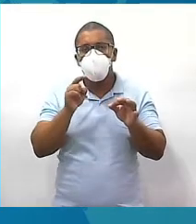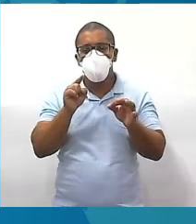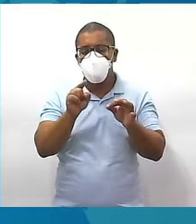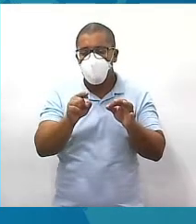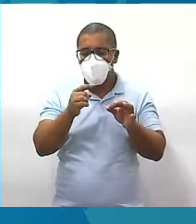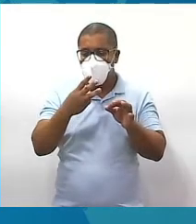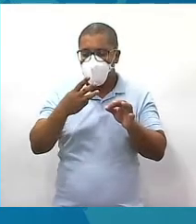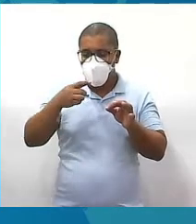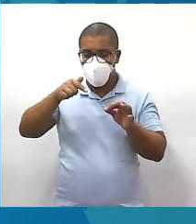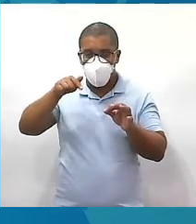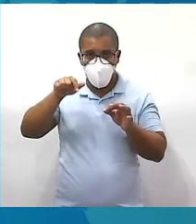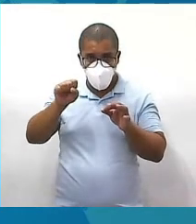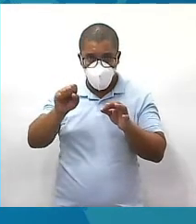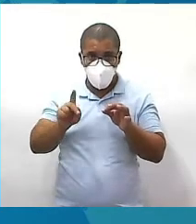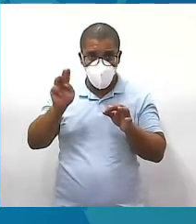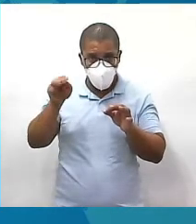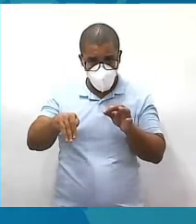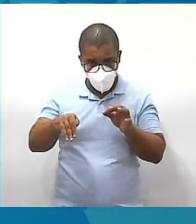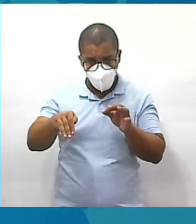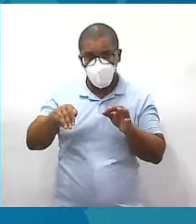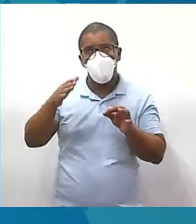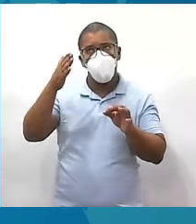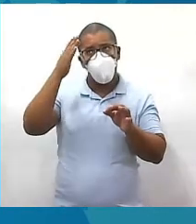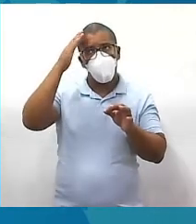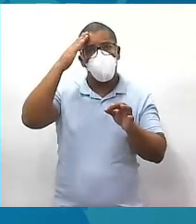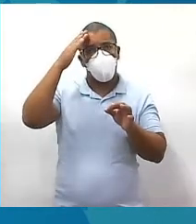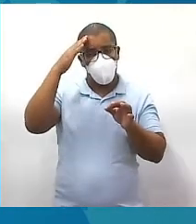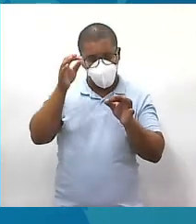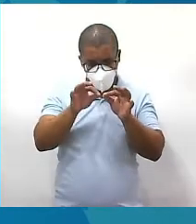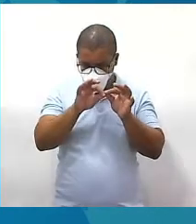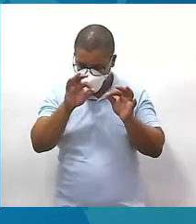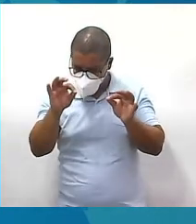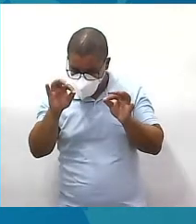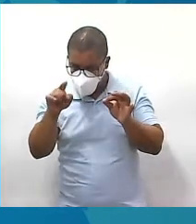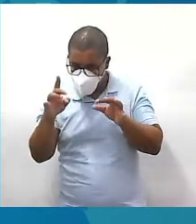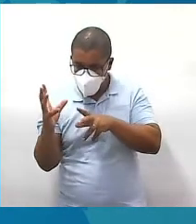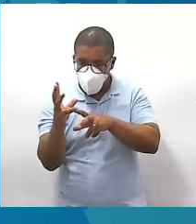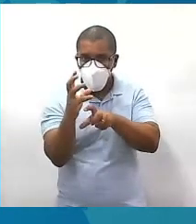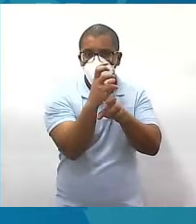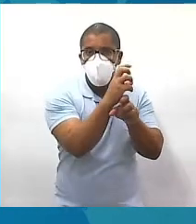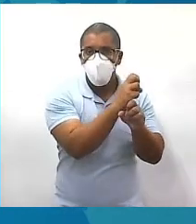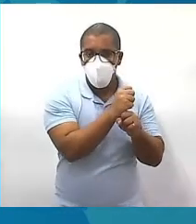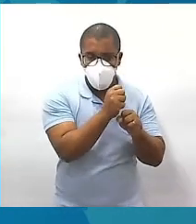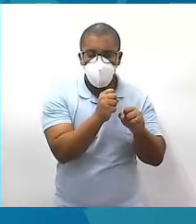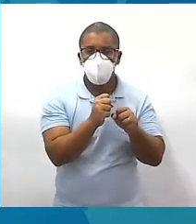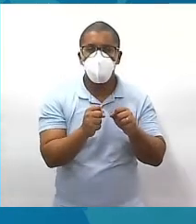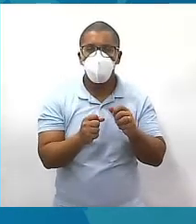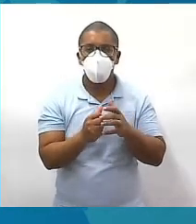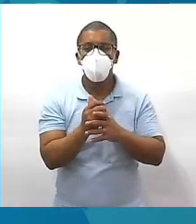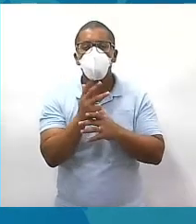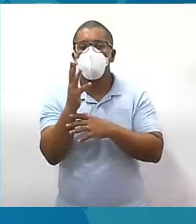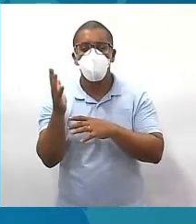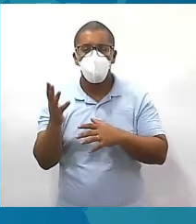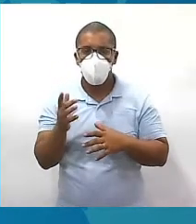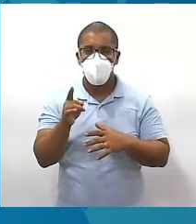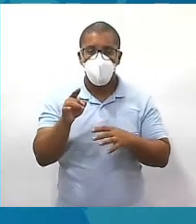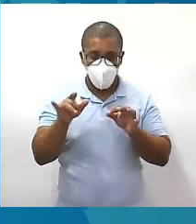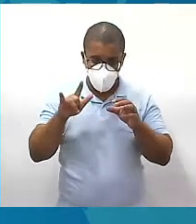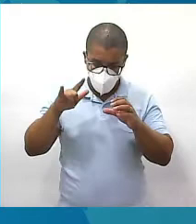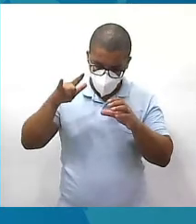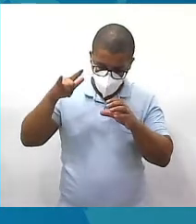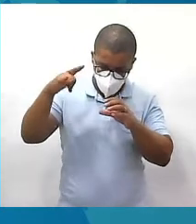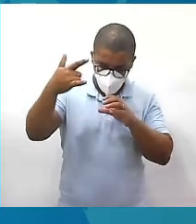6.378 quilômetros. Baseado nessa informação, calcule o comprimento percorrido pelo satélite,